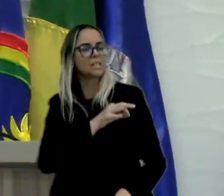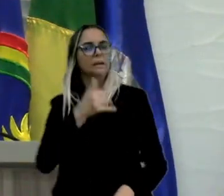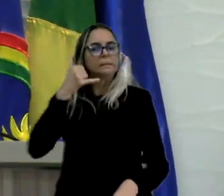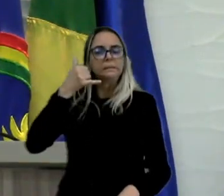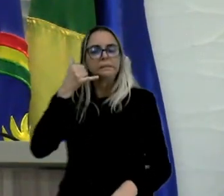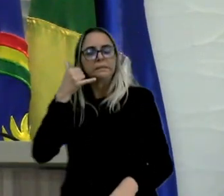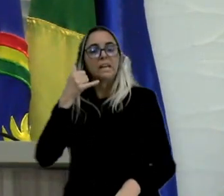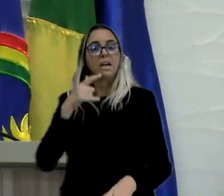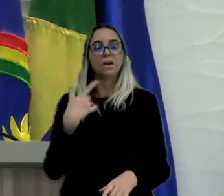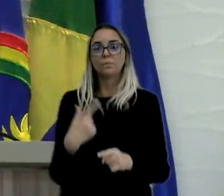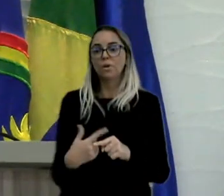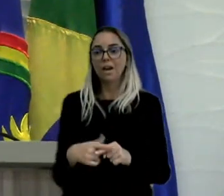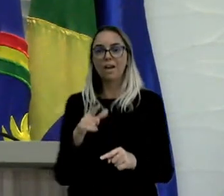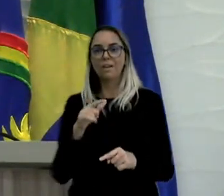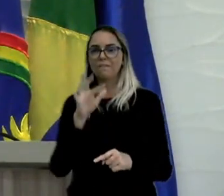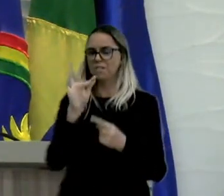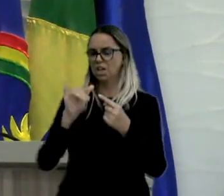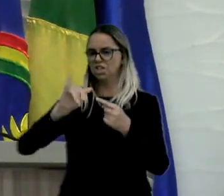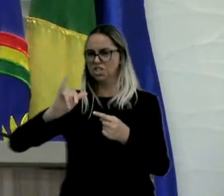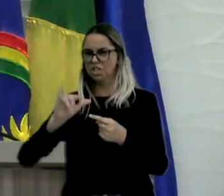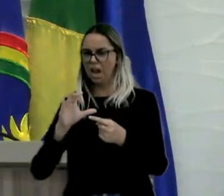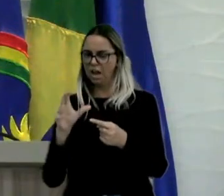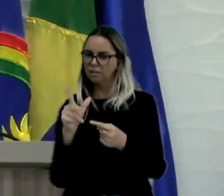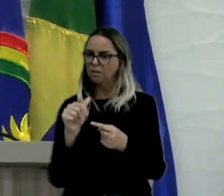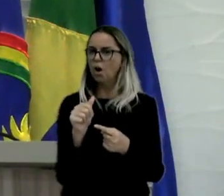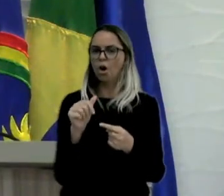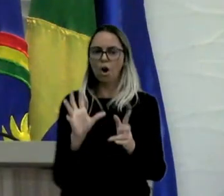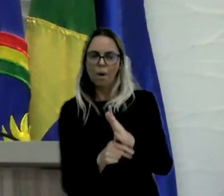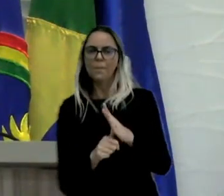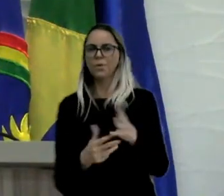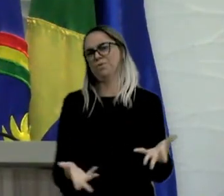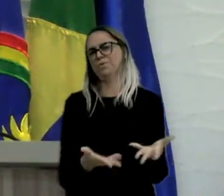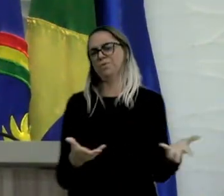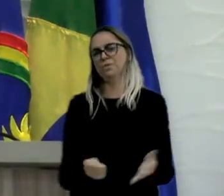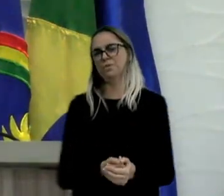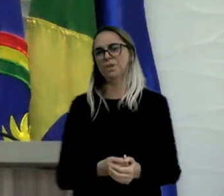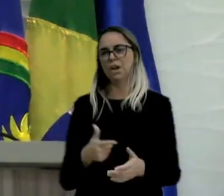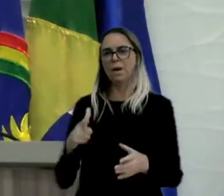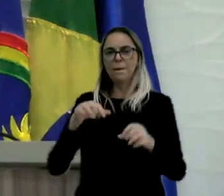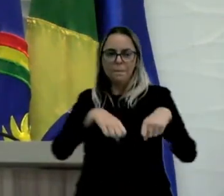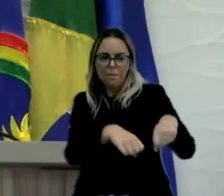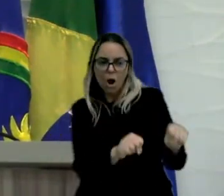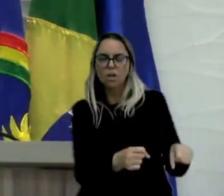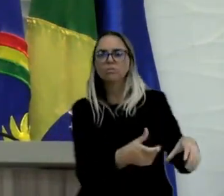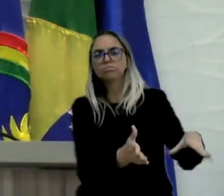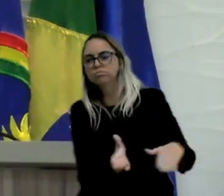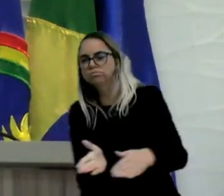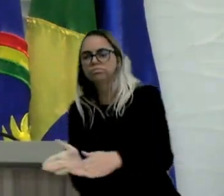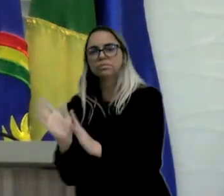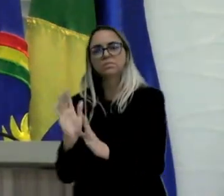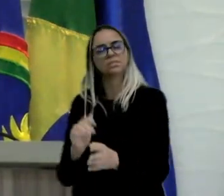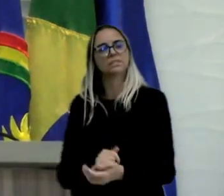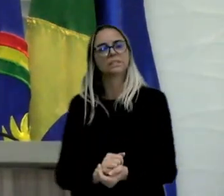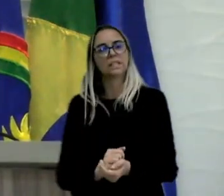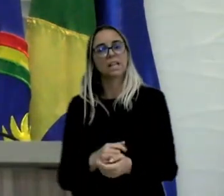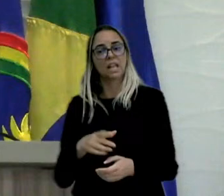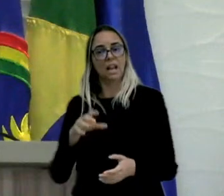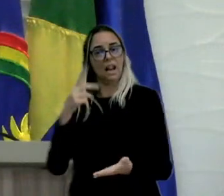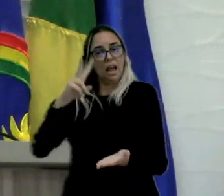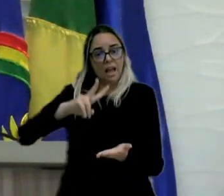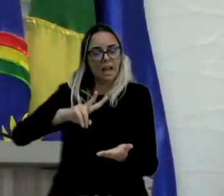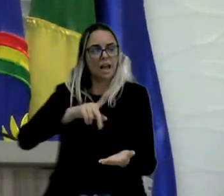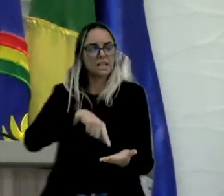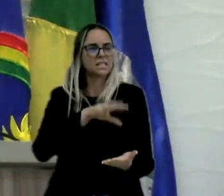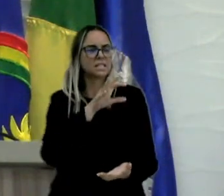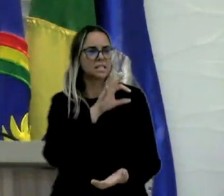coixa de roubo e a Patrulha Rural ia lá pegava a moto trazia deixava na delegacia e muitos da Patrulha Rural